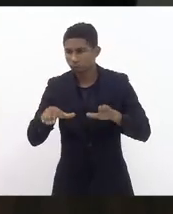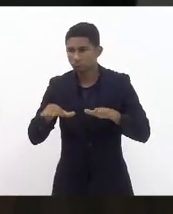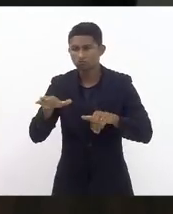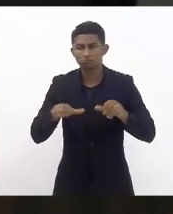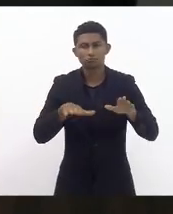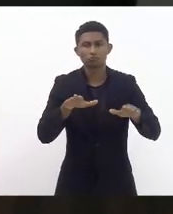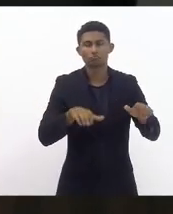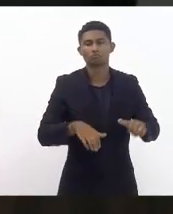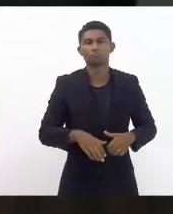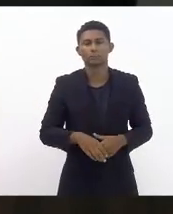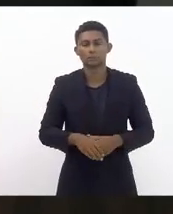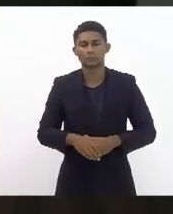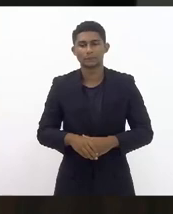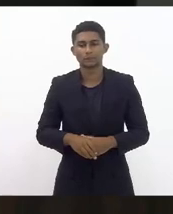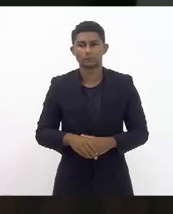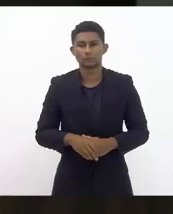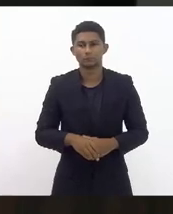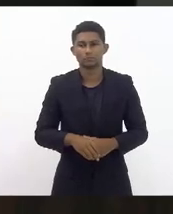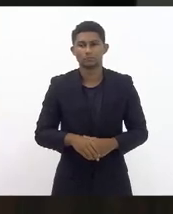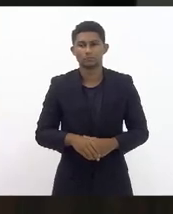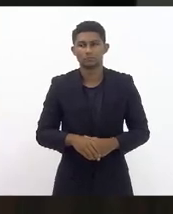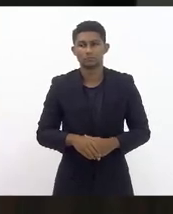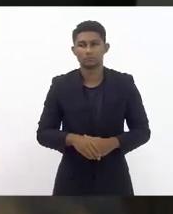Deputado Chico Machado.